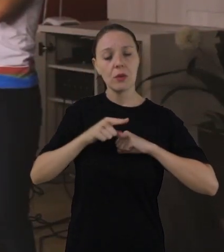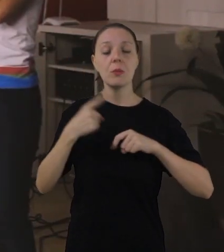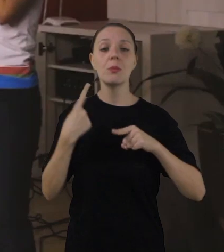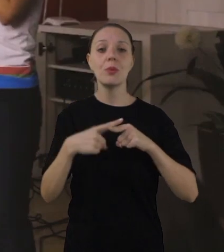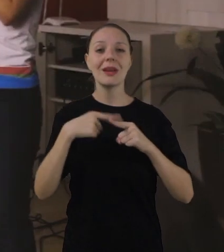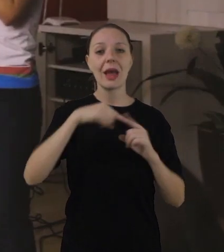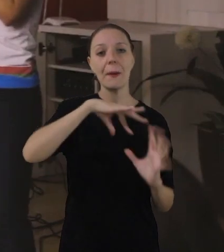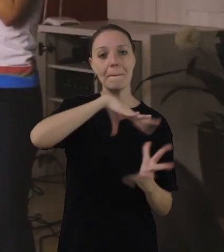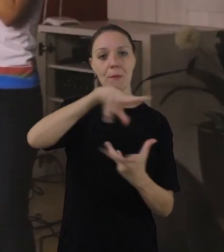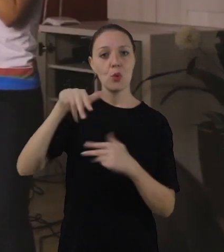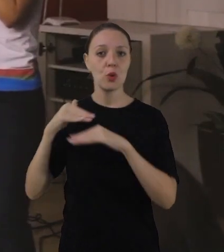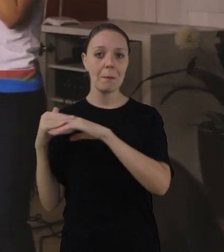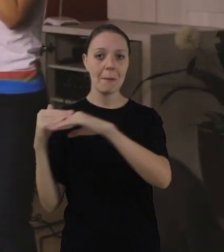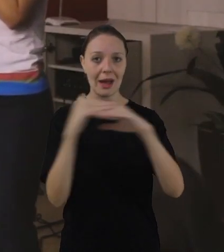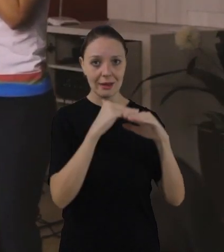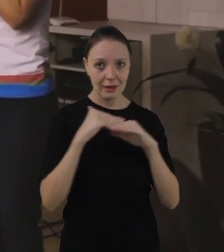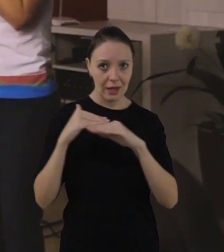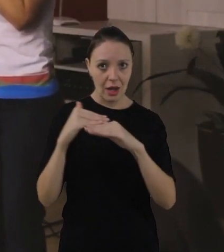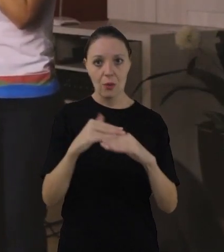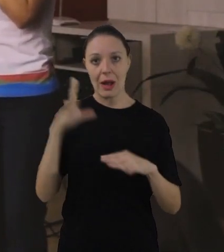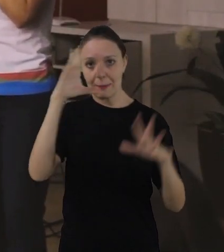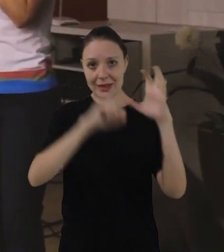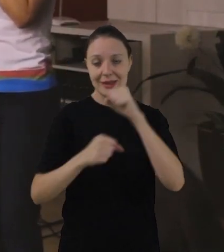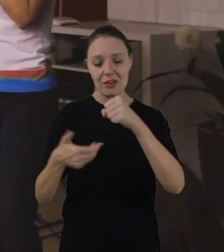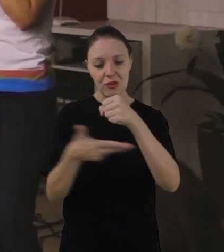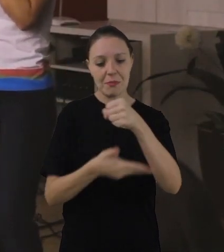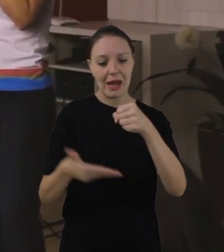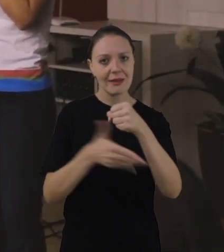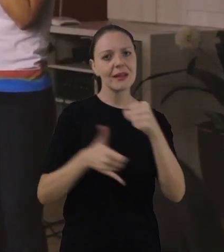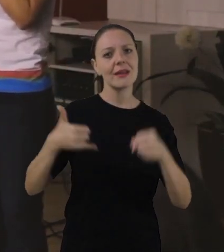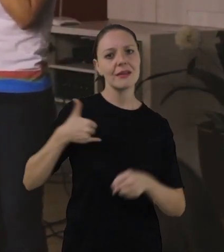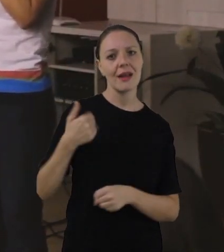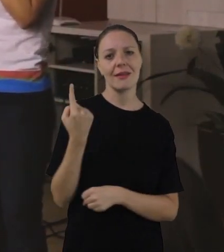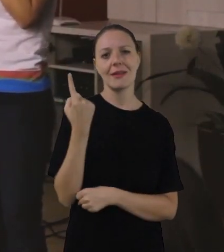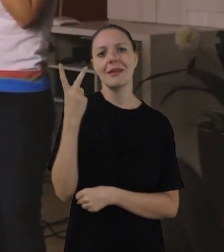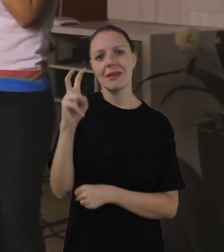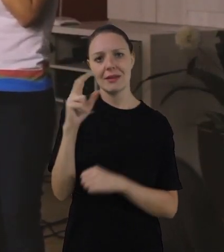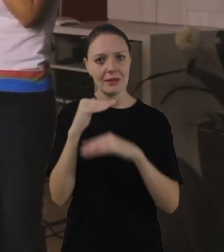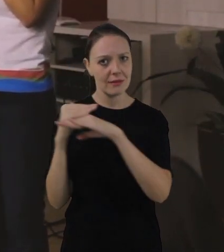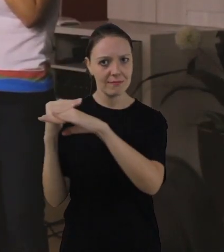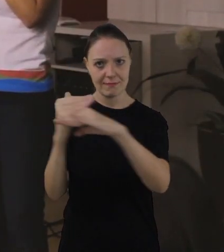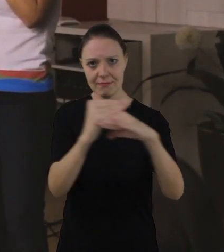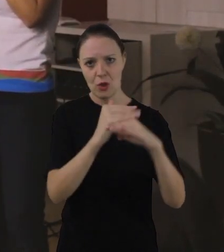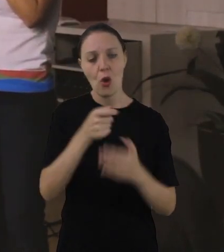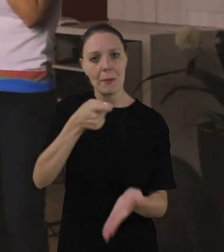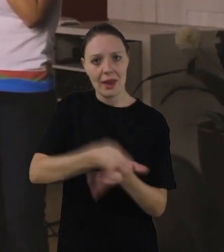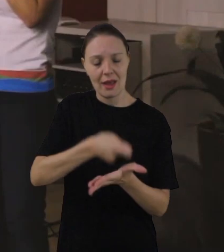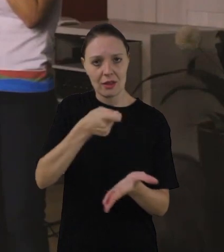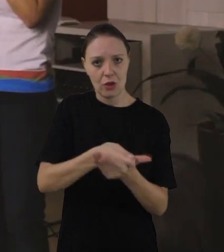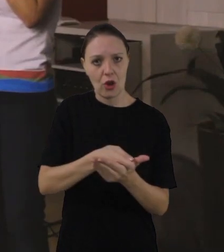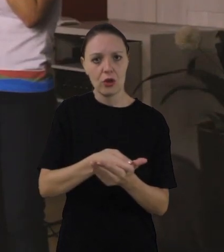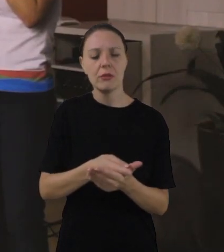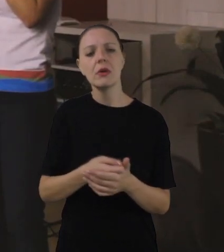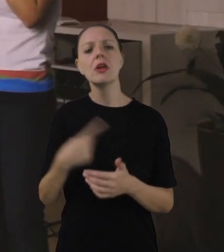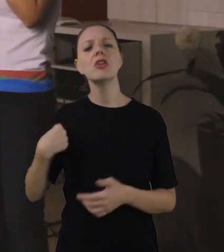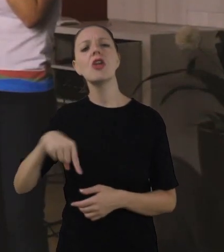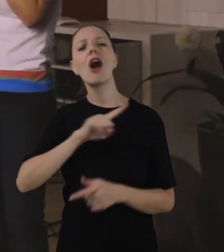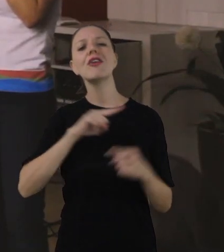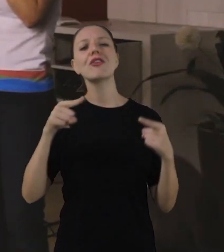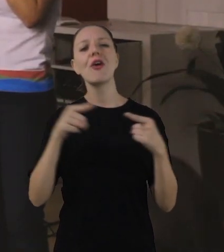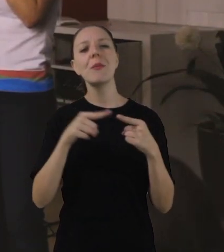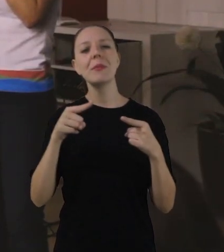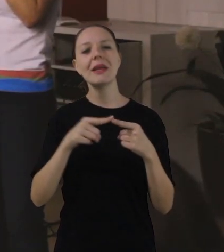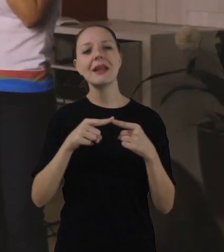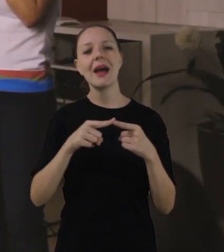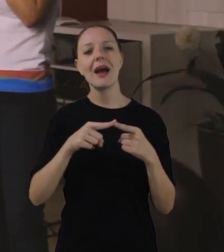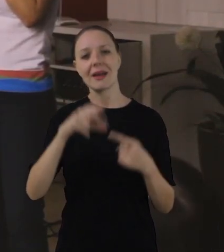básica obrigatória de todos os países, né? Escolaridade básica obrigatória. Para nós, seria o ensino médio, né? É